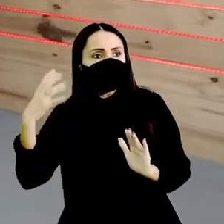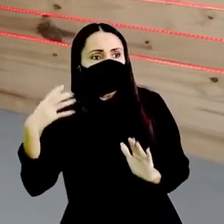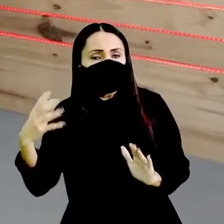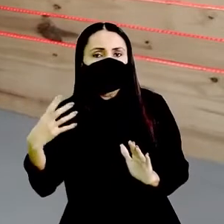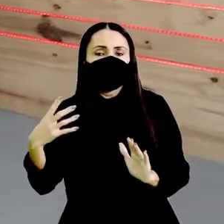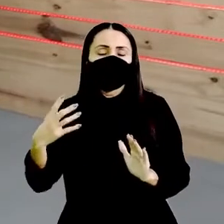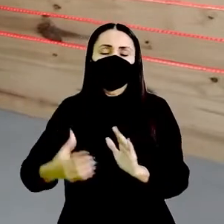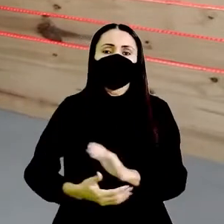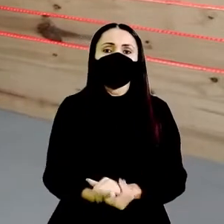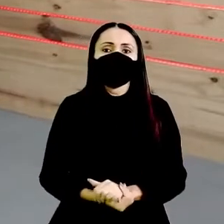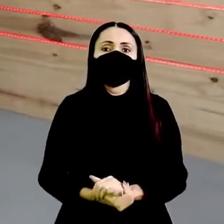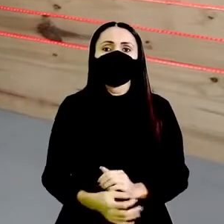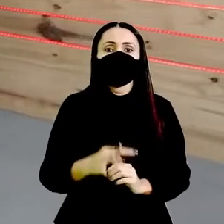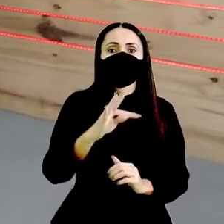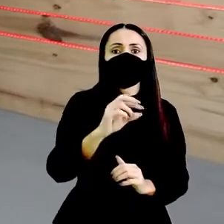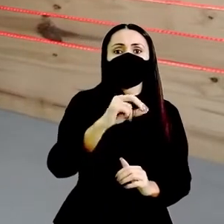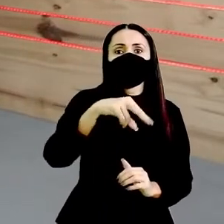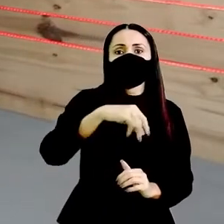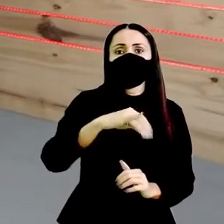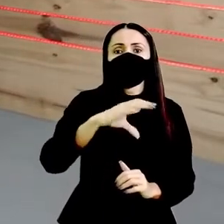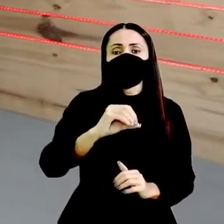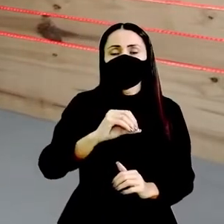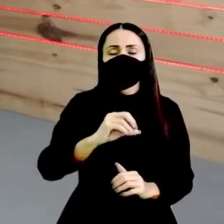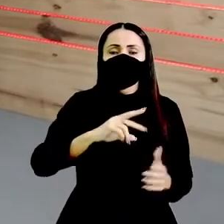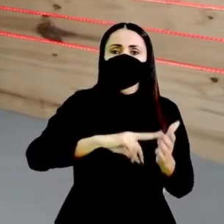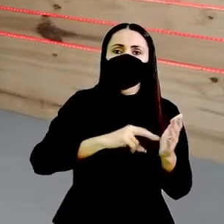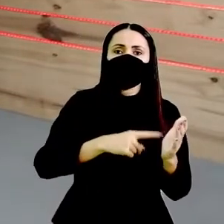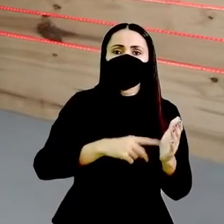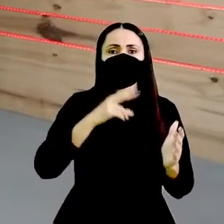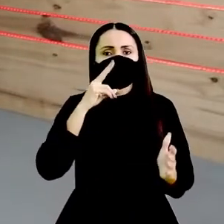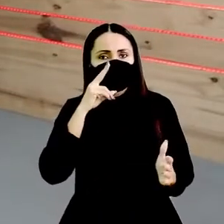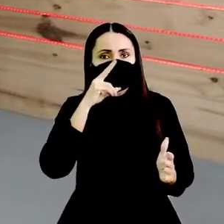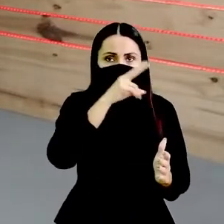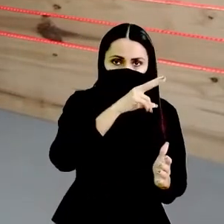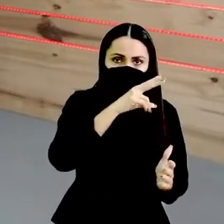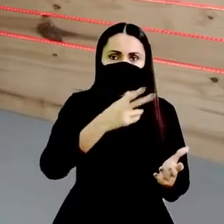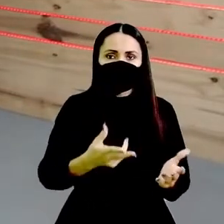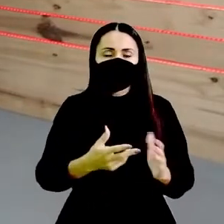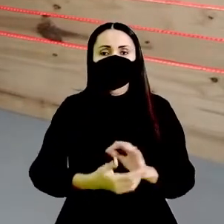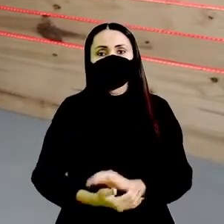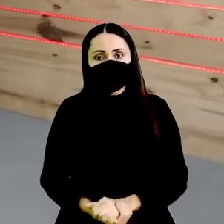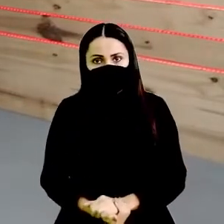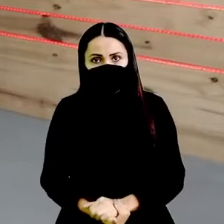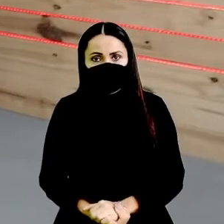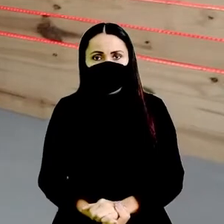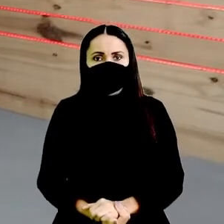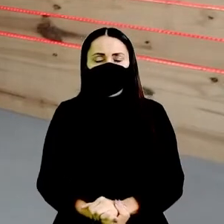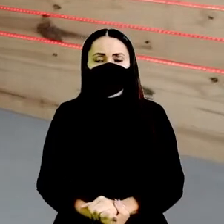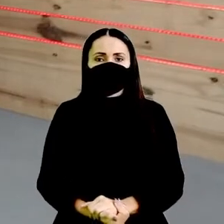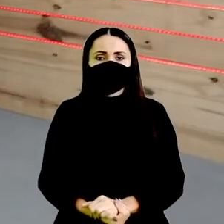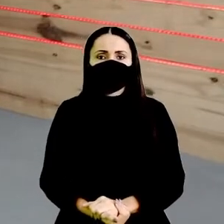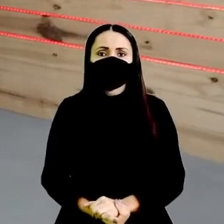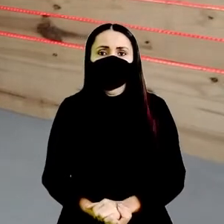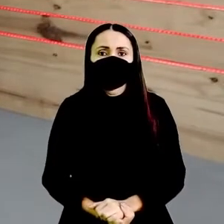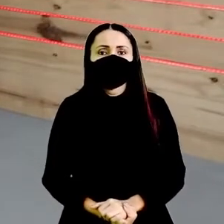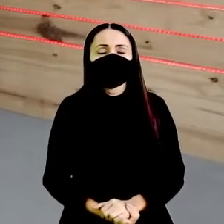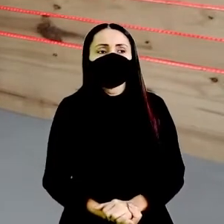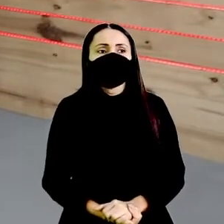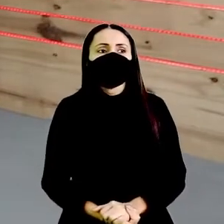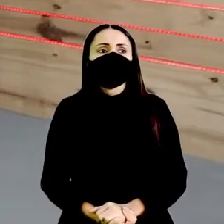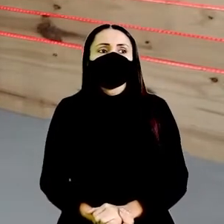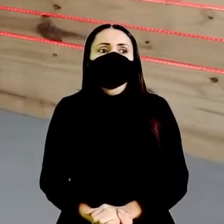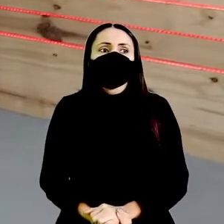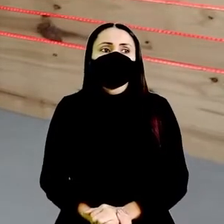Tônico, né? significa forte, Isso. né? Daí, ó, água tônica. Isso, né? água, gás. A água gente pode falar, forte. a tônica desse verão